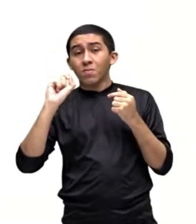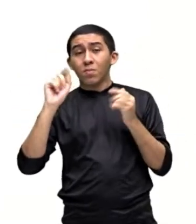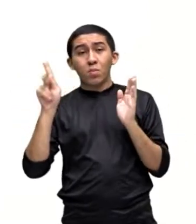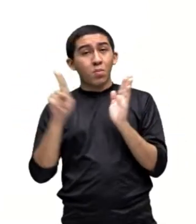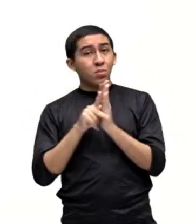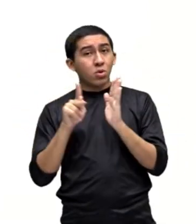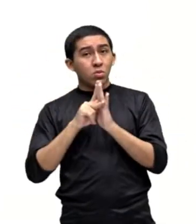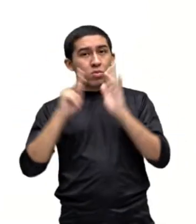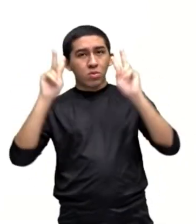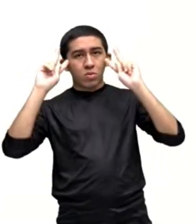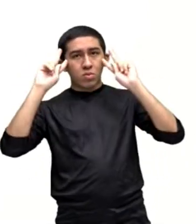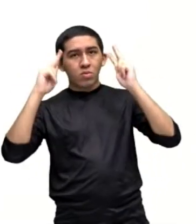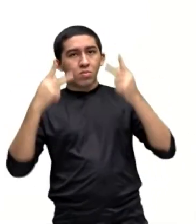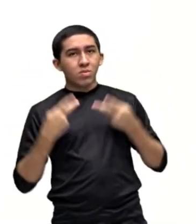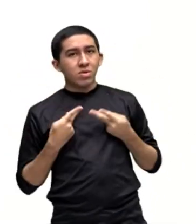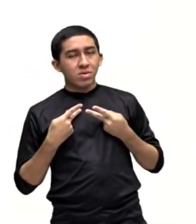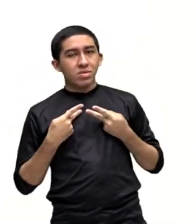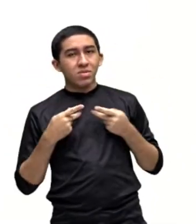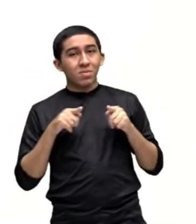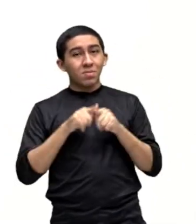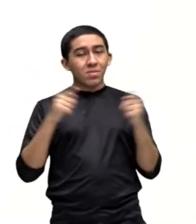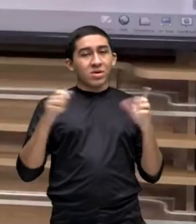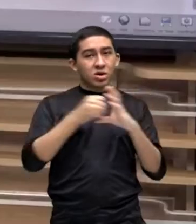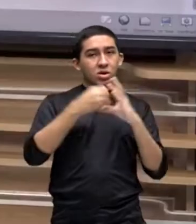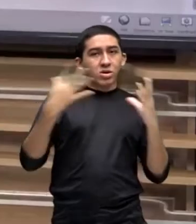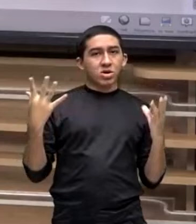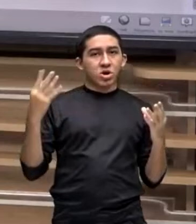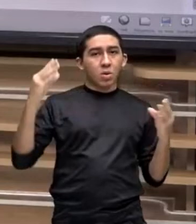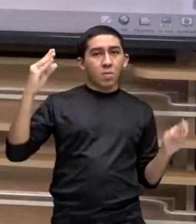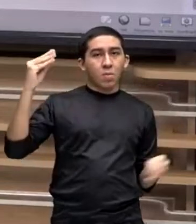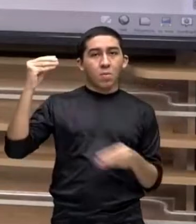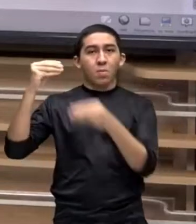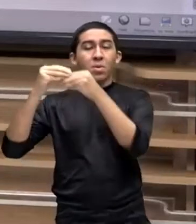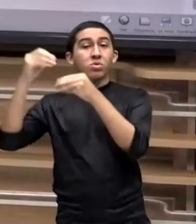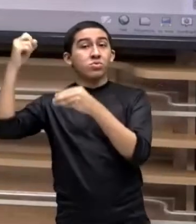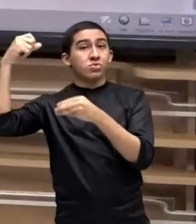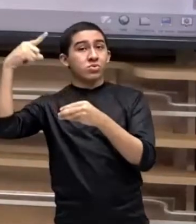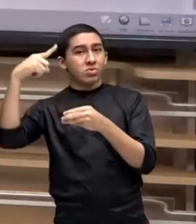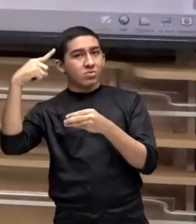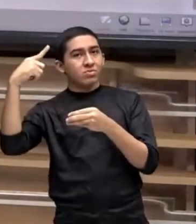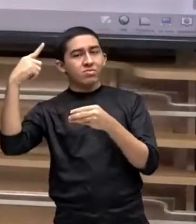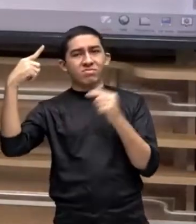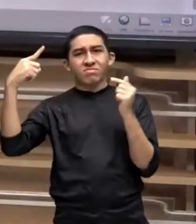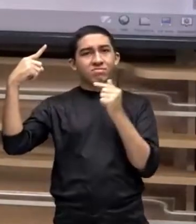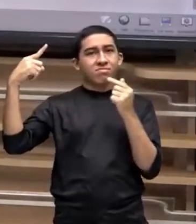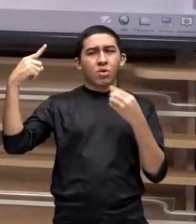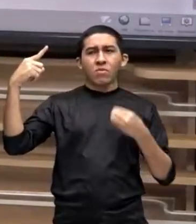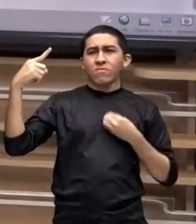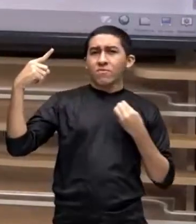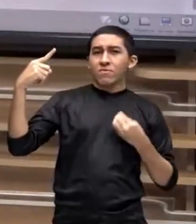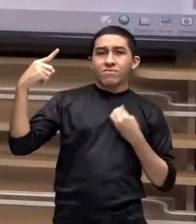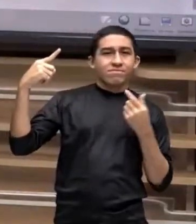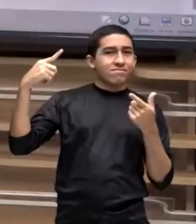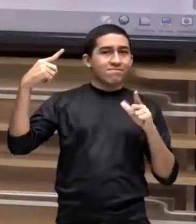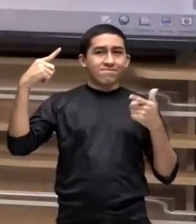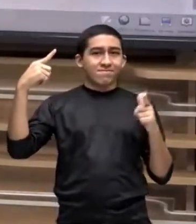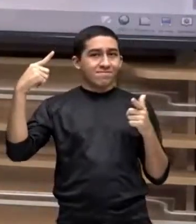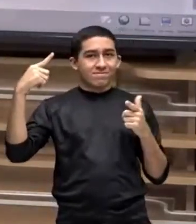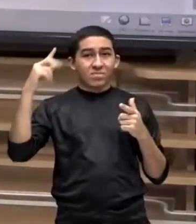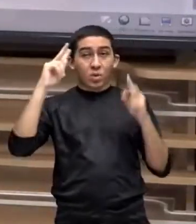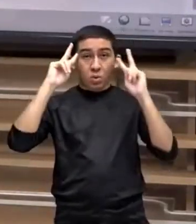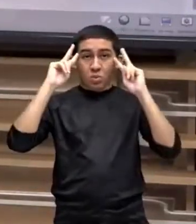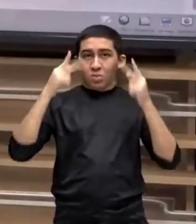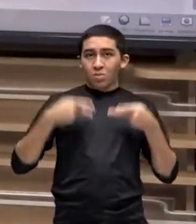humanos, mas estamos atribuindo aqui ao sol, que não é, vamos dizer assim, um ser humano. Então, notem que aí